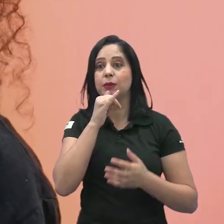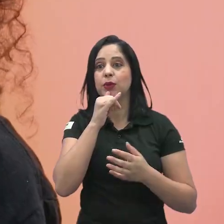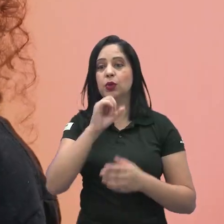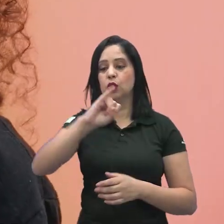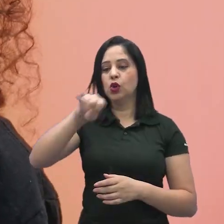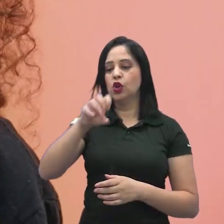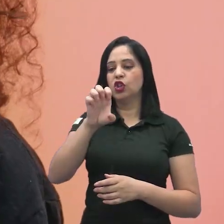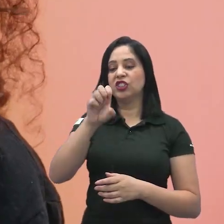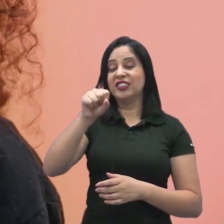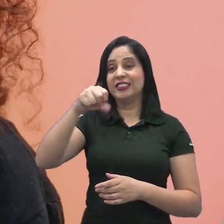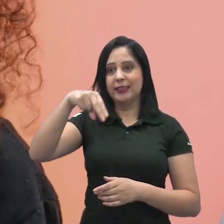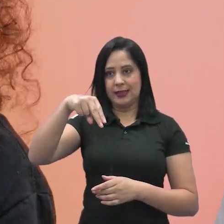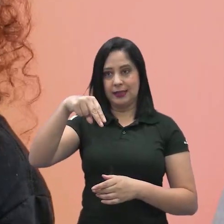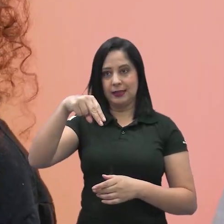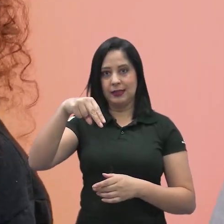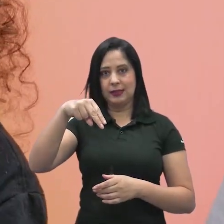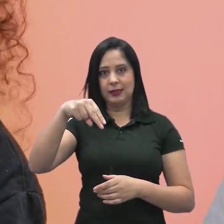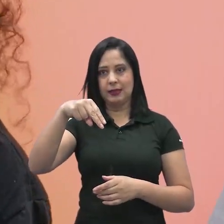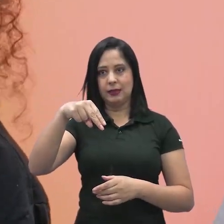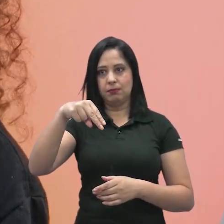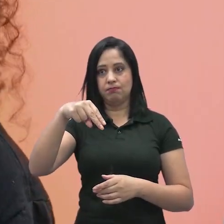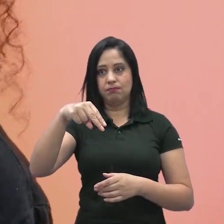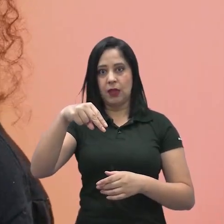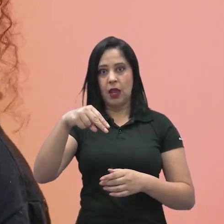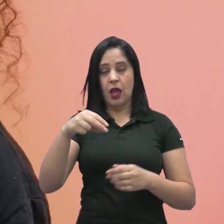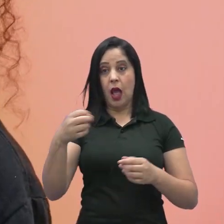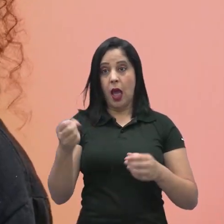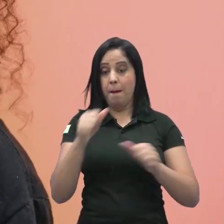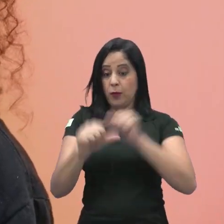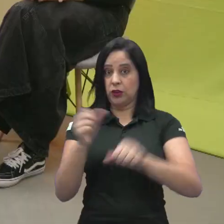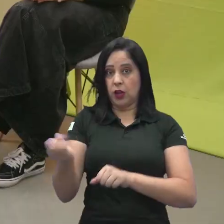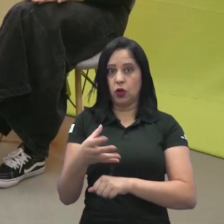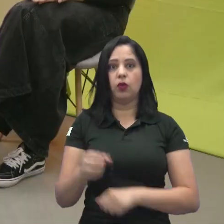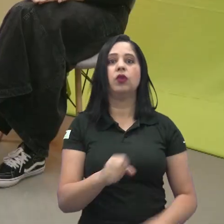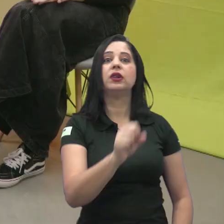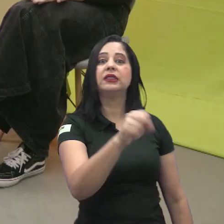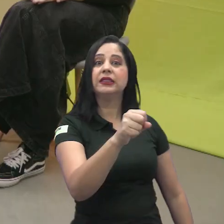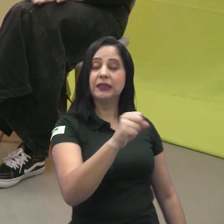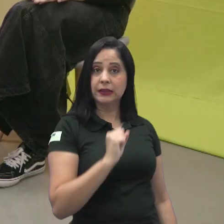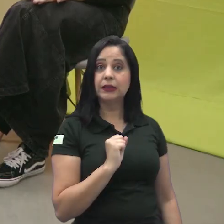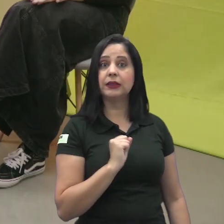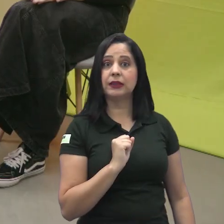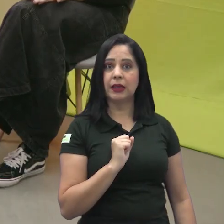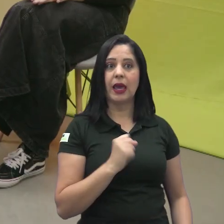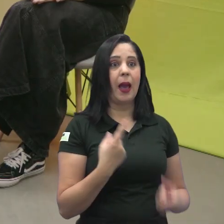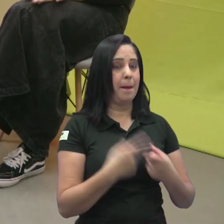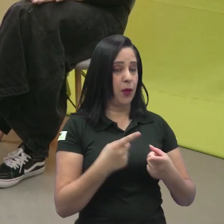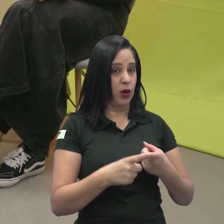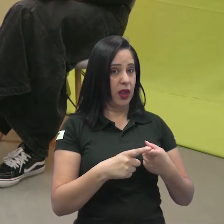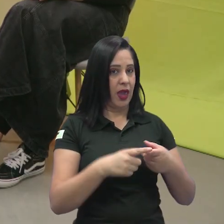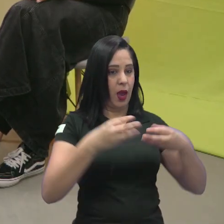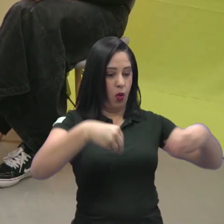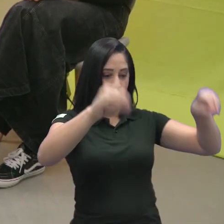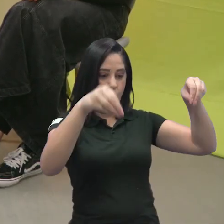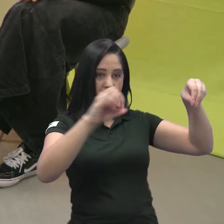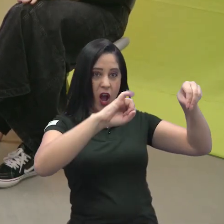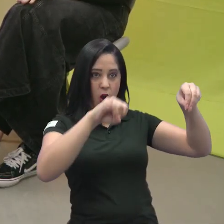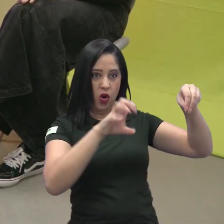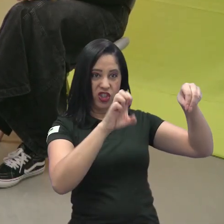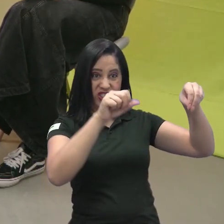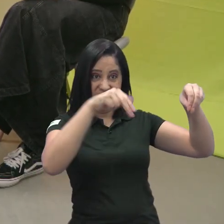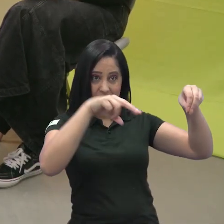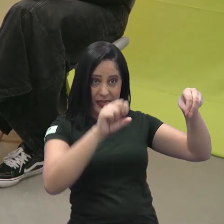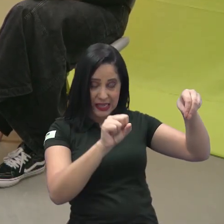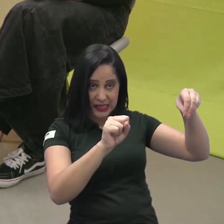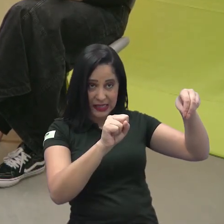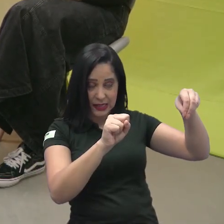super legal, para fazer com que seja parte do estilo que a gente está trazendo. Lembrando que o jeans é uma das roupas que mais demoram para se decompor, né?